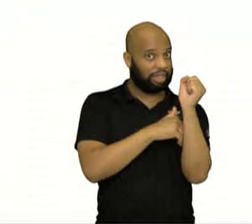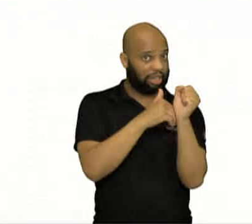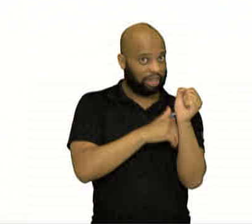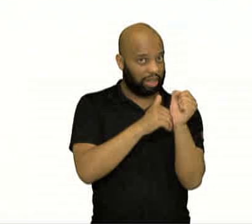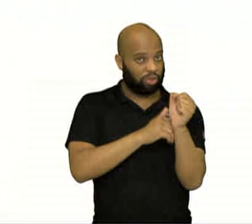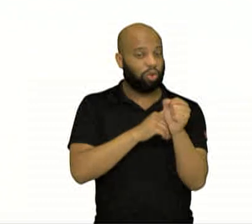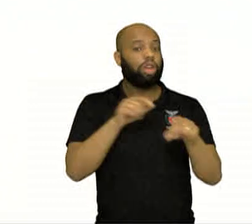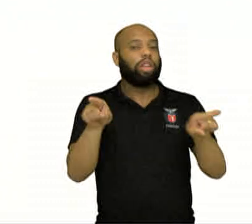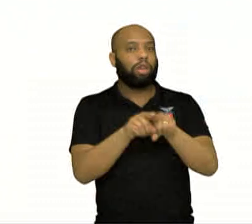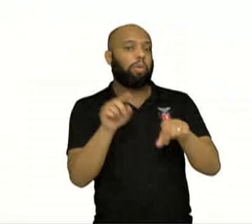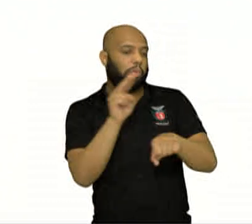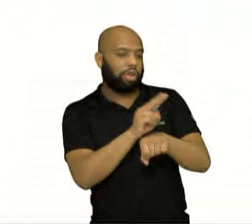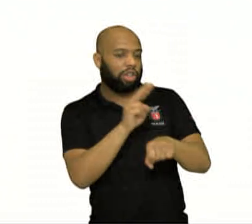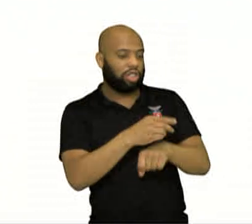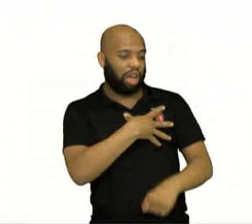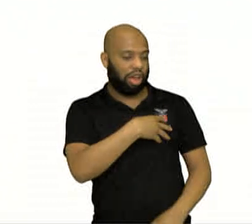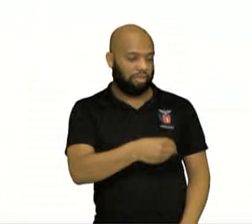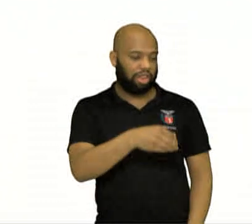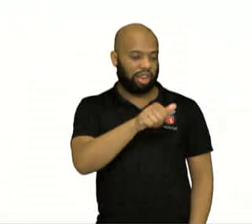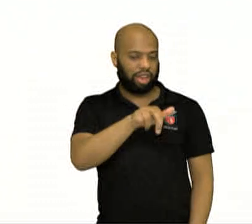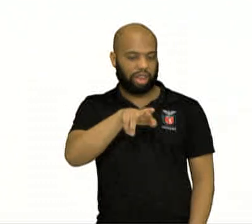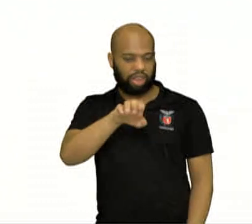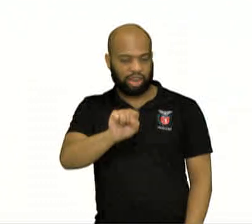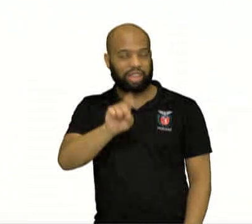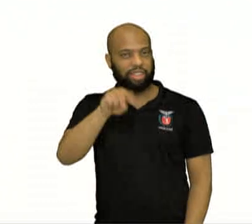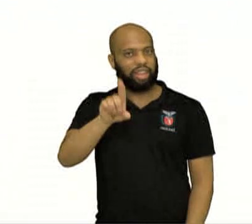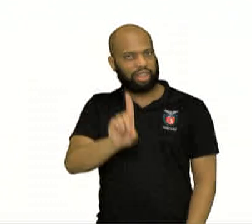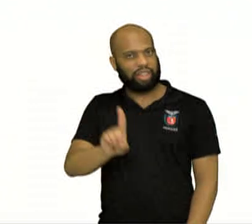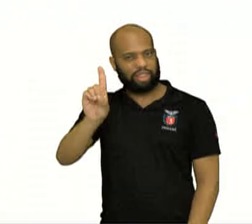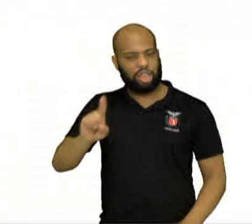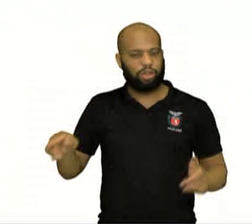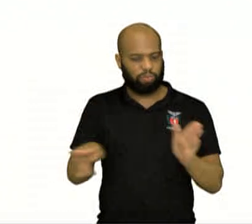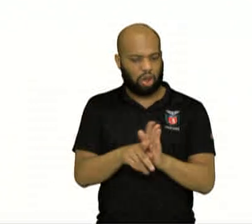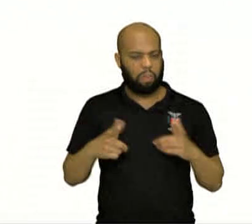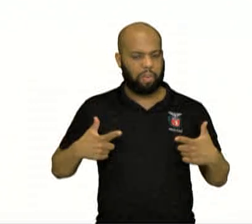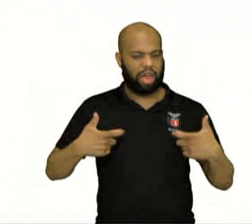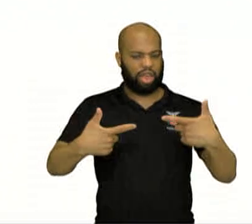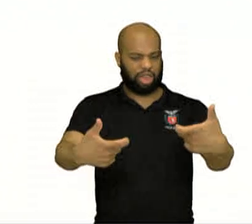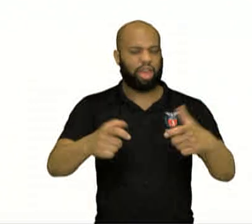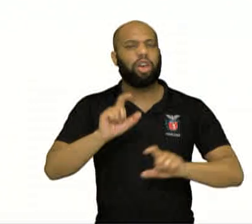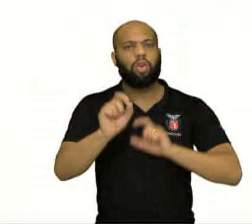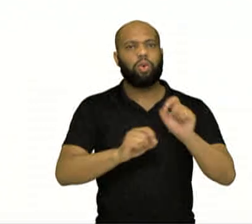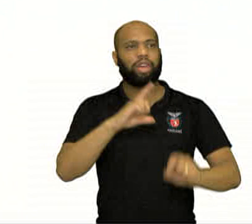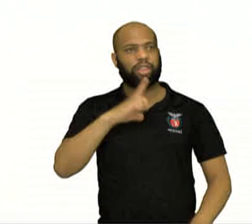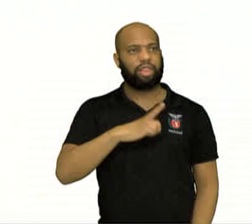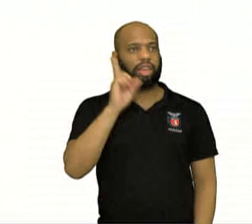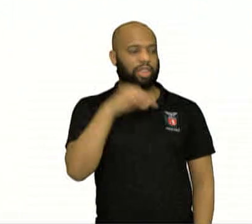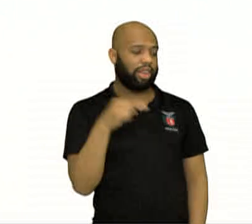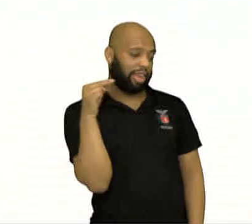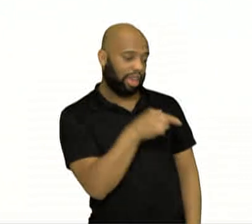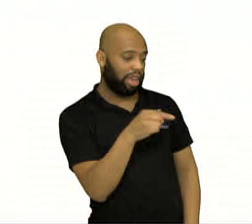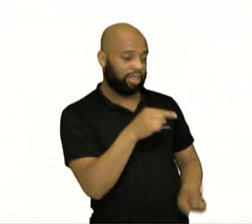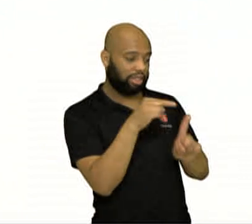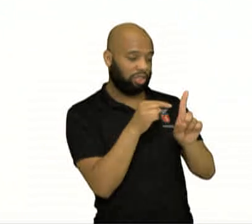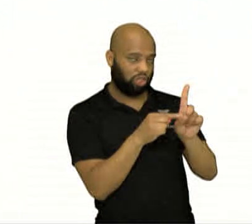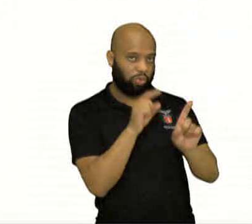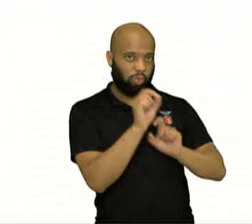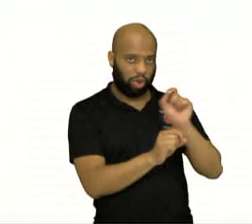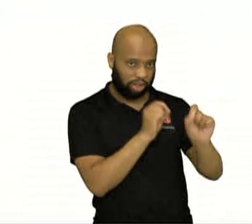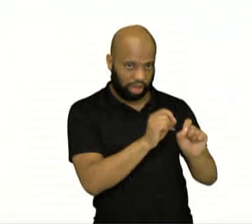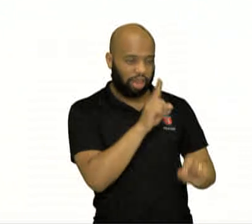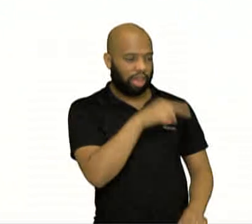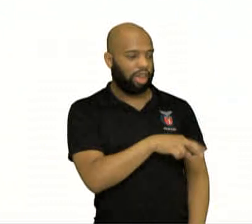proteger a filha de Ares o Deus da Guerra temos que e aqui uma resenha